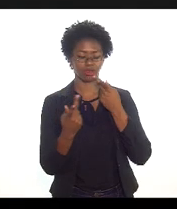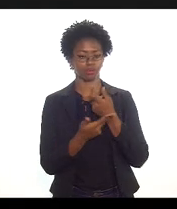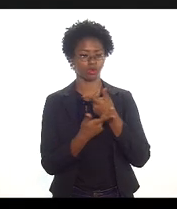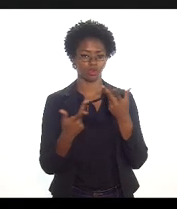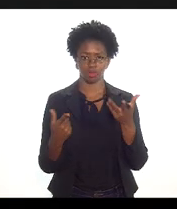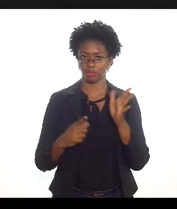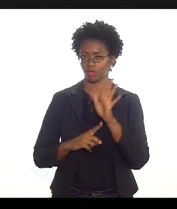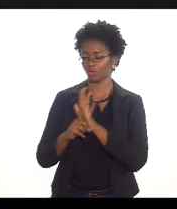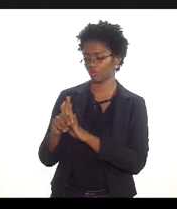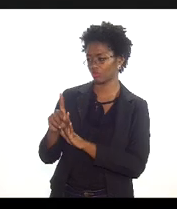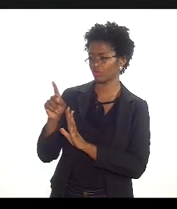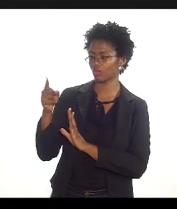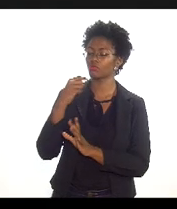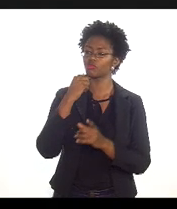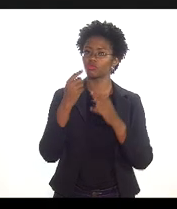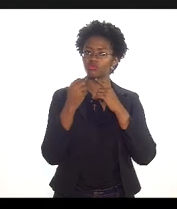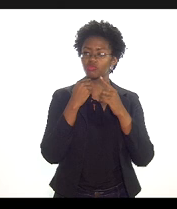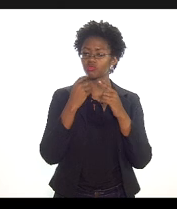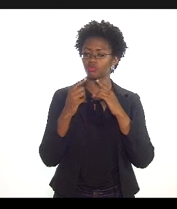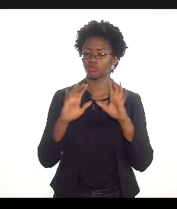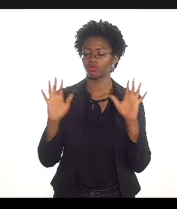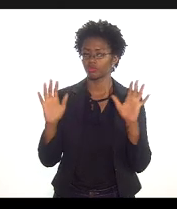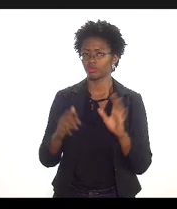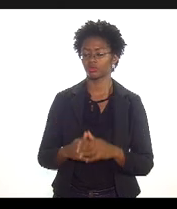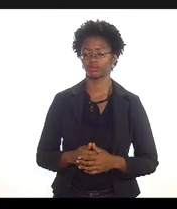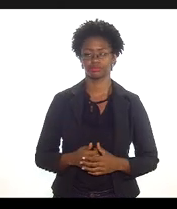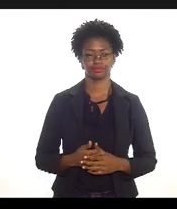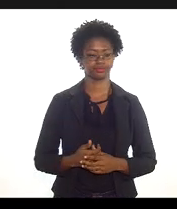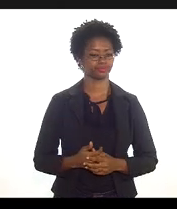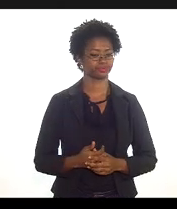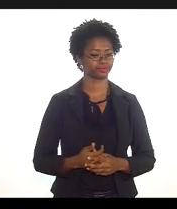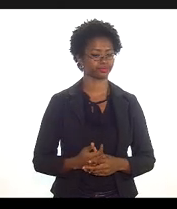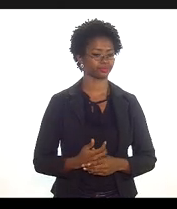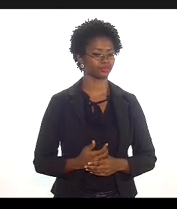Magda ou para o doutor Flávio.